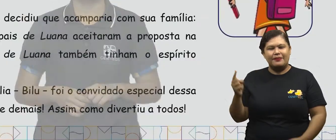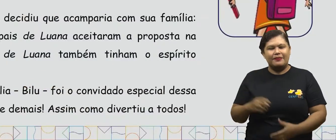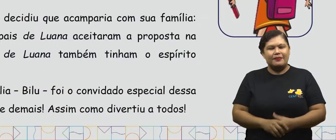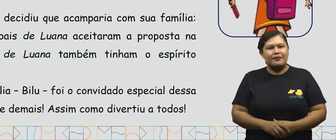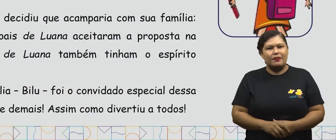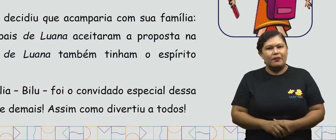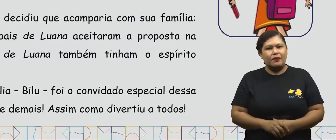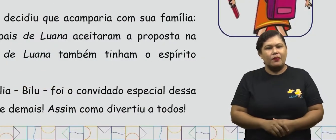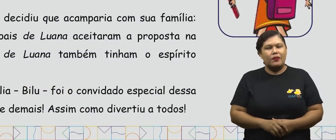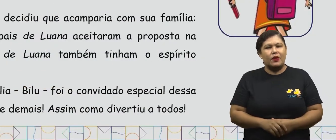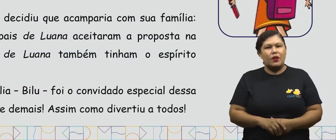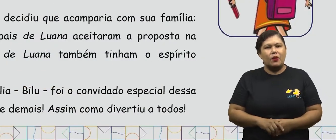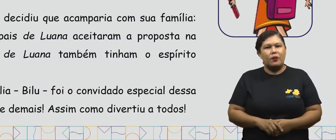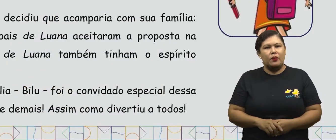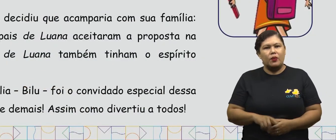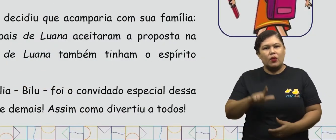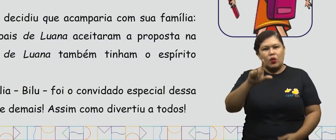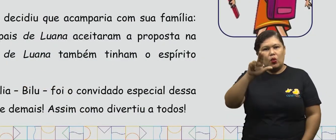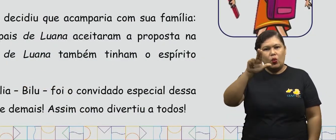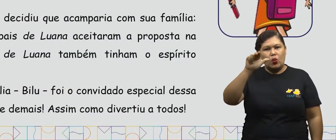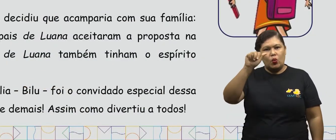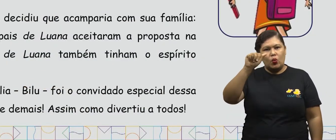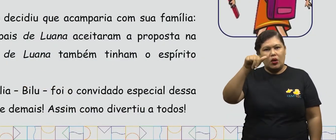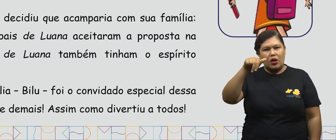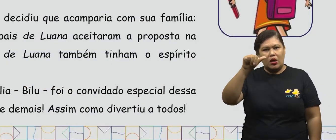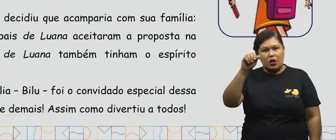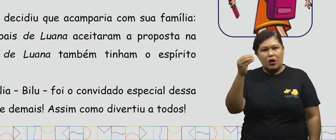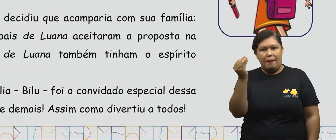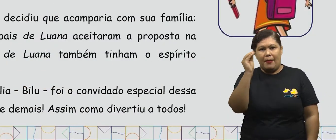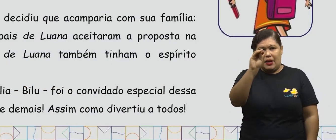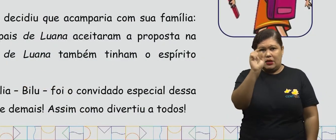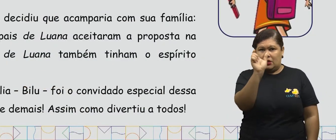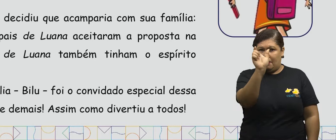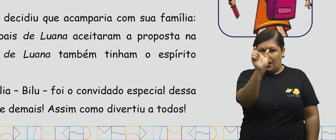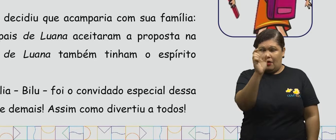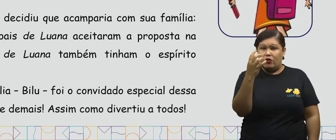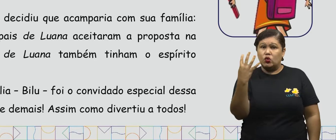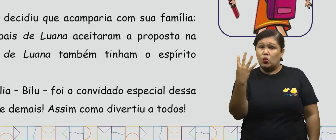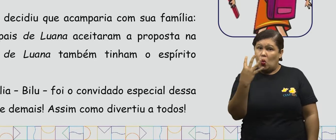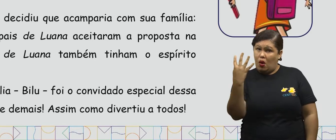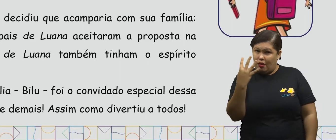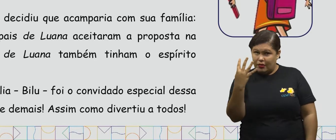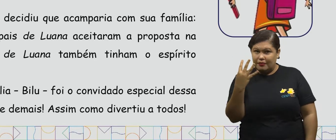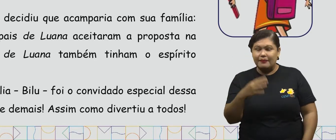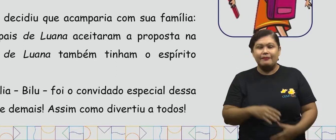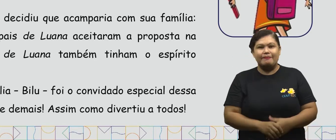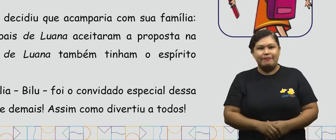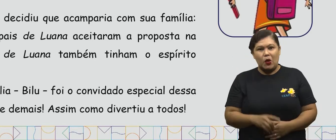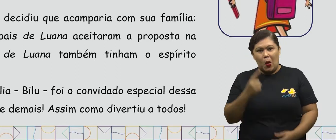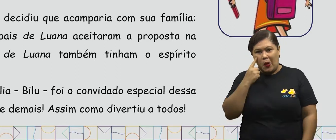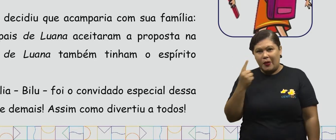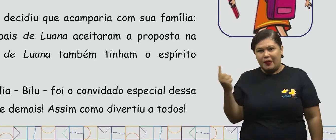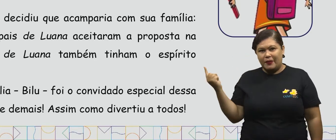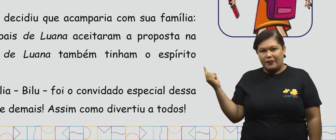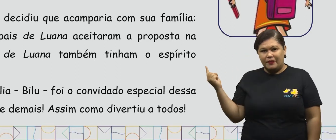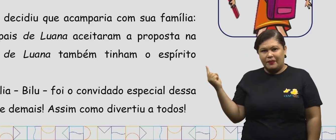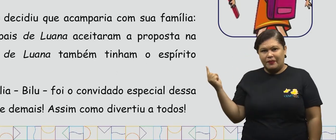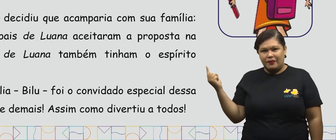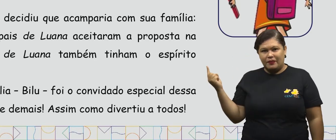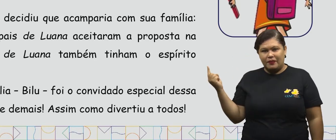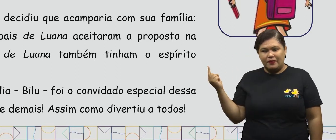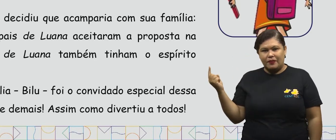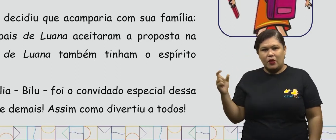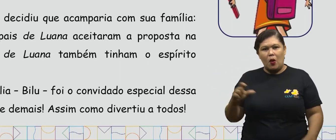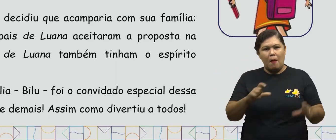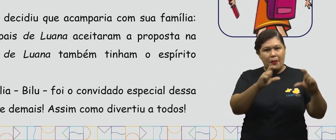modificado. Luana aparece 4 vezes, apenas no primeiro parágrafo. Em nosso primeiro